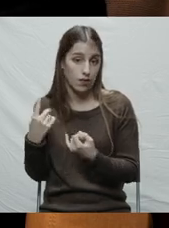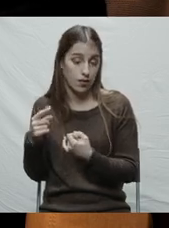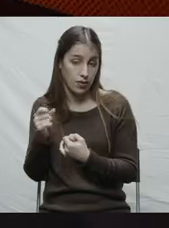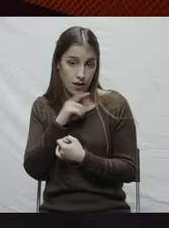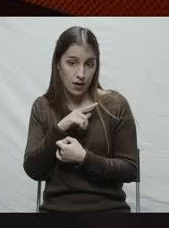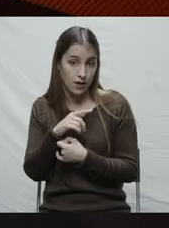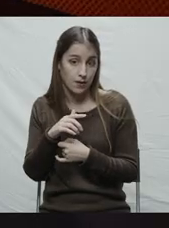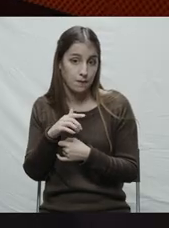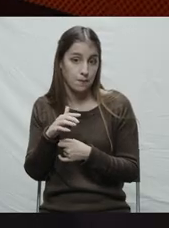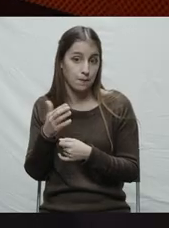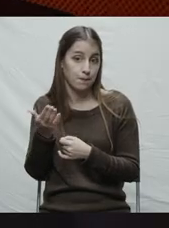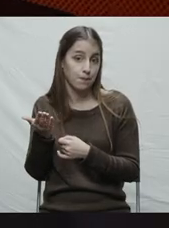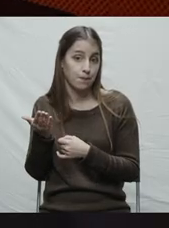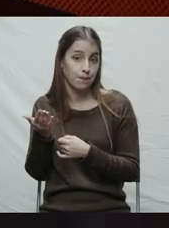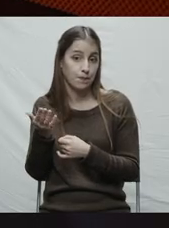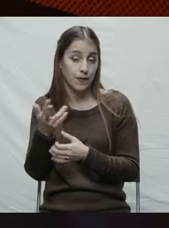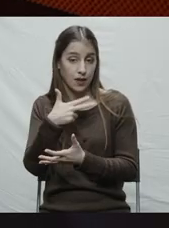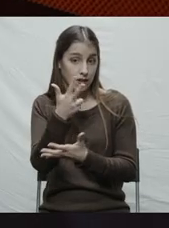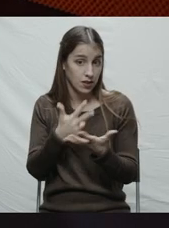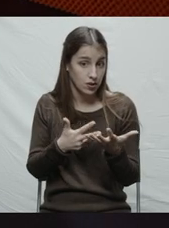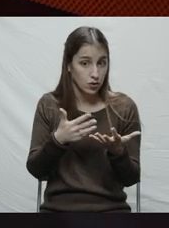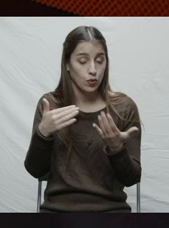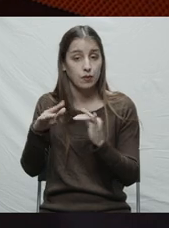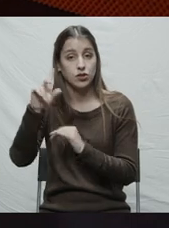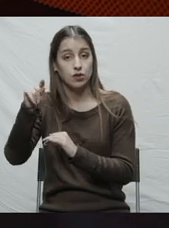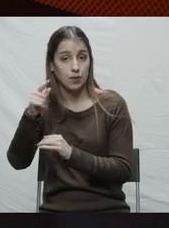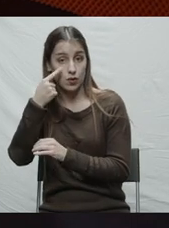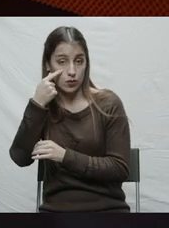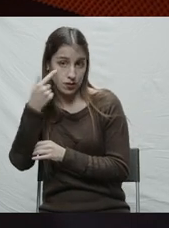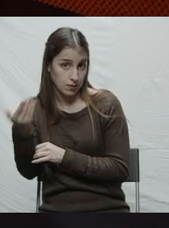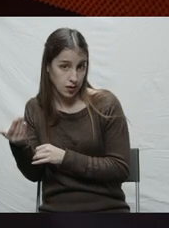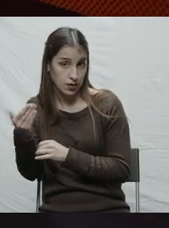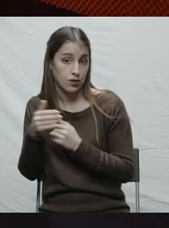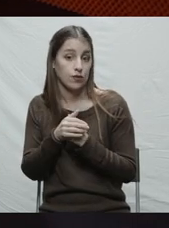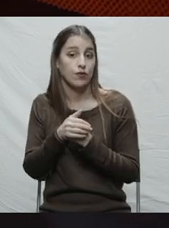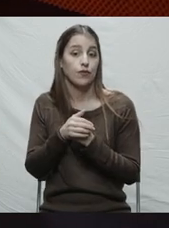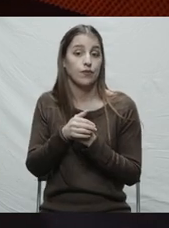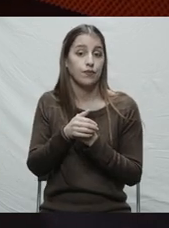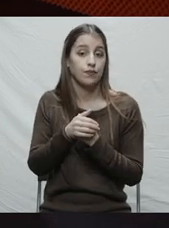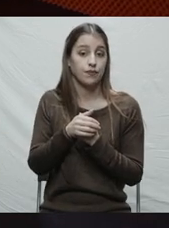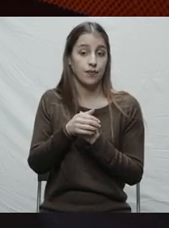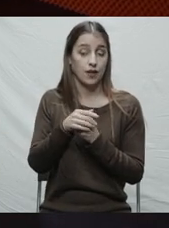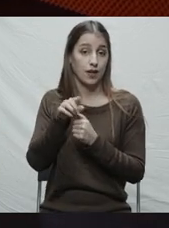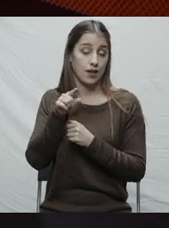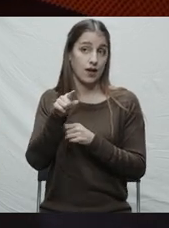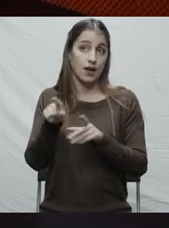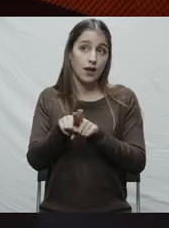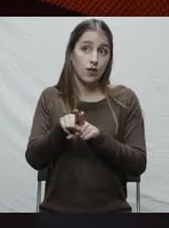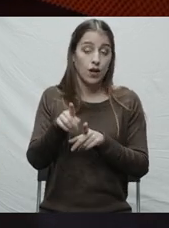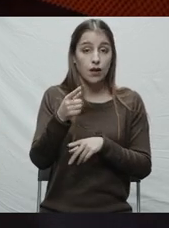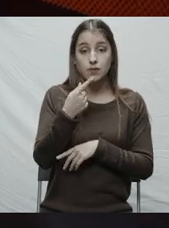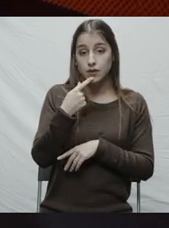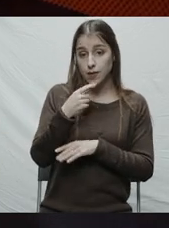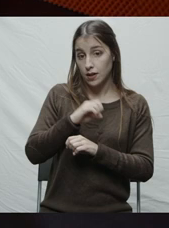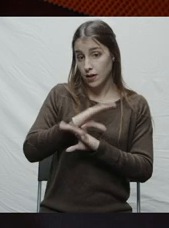num campo em que é artístico, mas também é de conhecimento. Uhum. A questão da inscrição é também se perceber